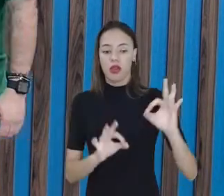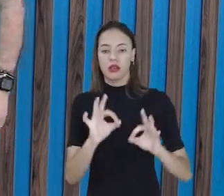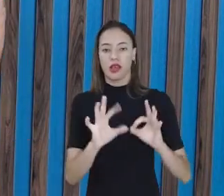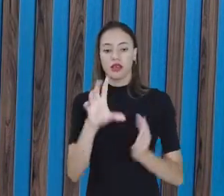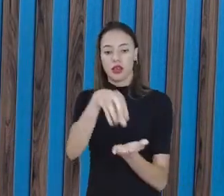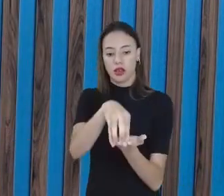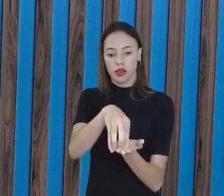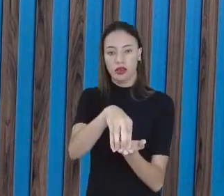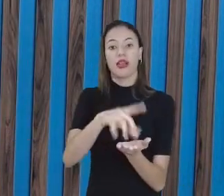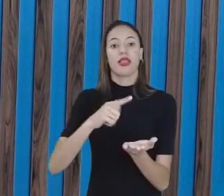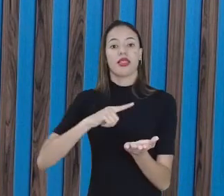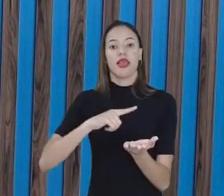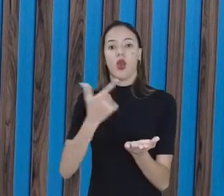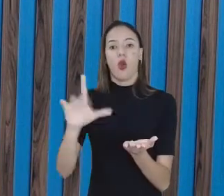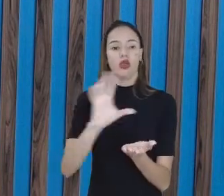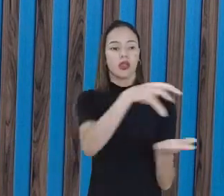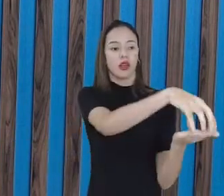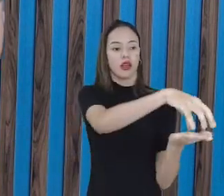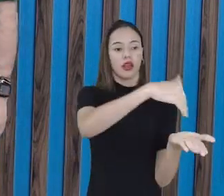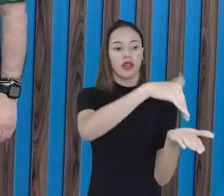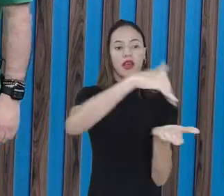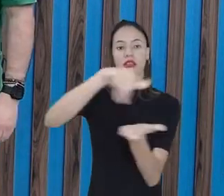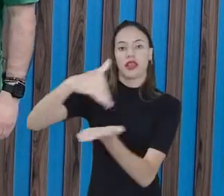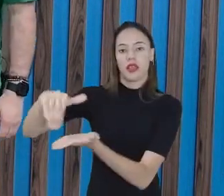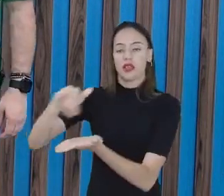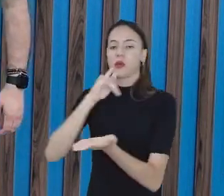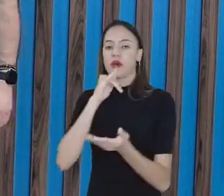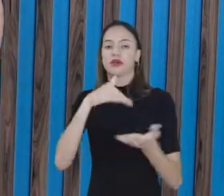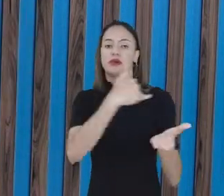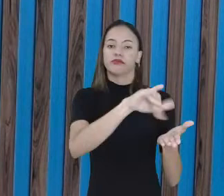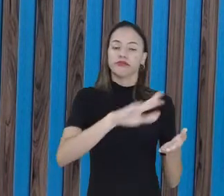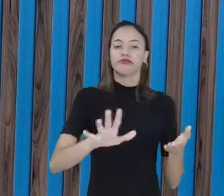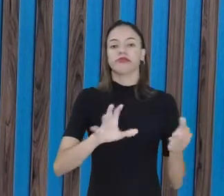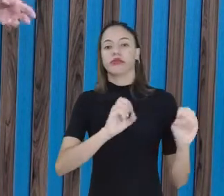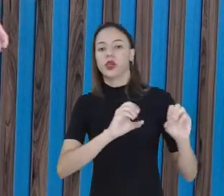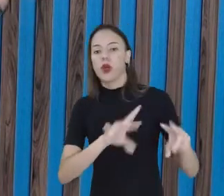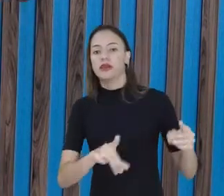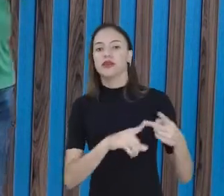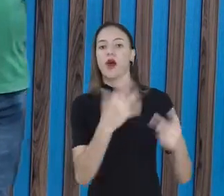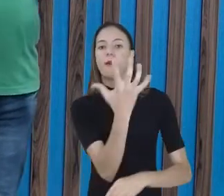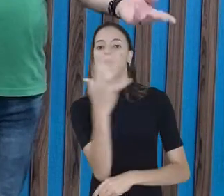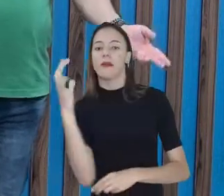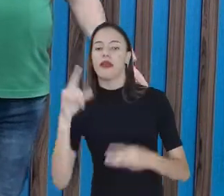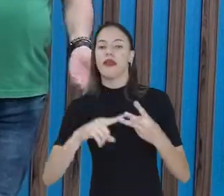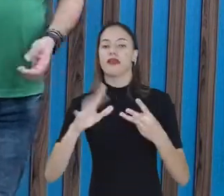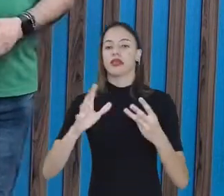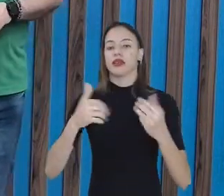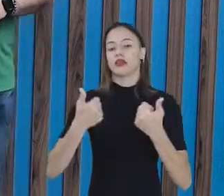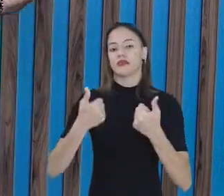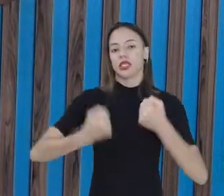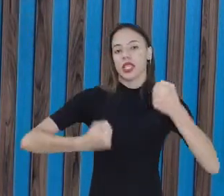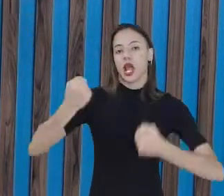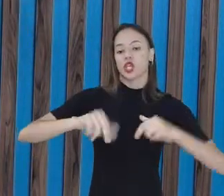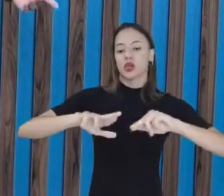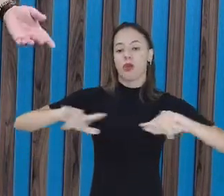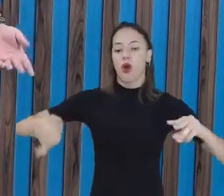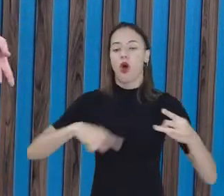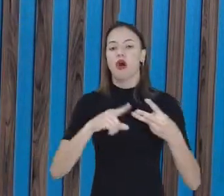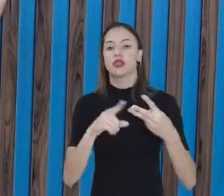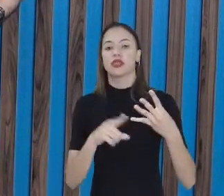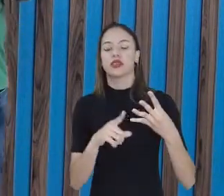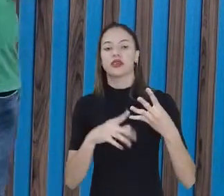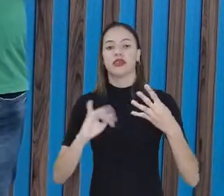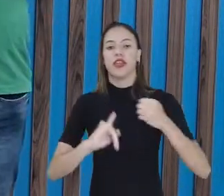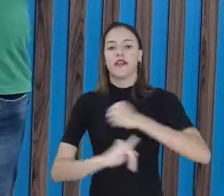governo, por exemplo, como Secretaria de Educação, de Saúde, Meio Ambiente, Transportes, né,